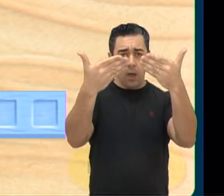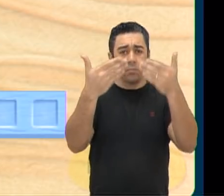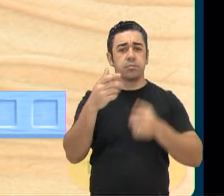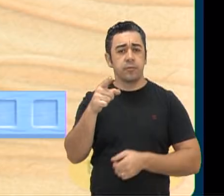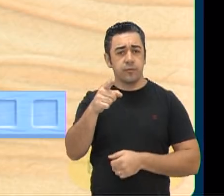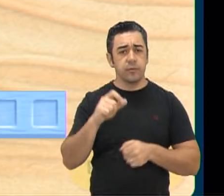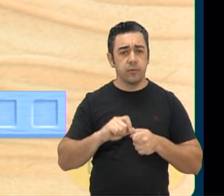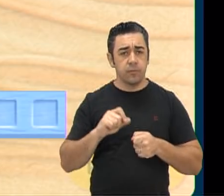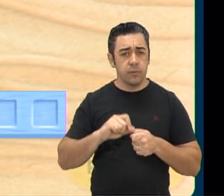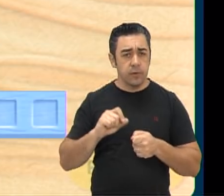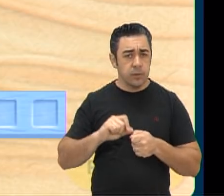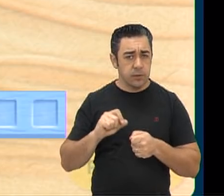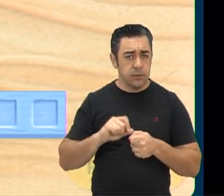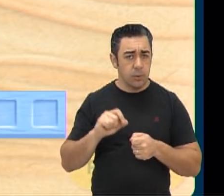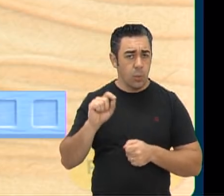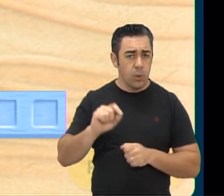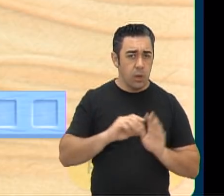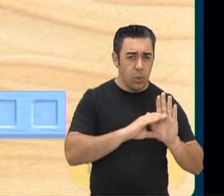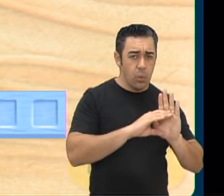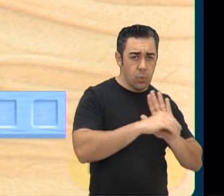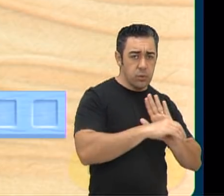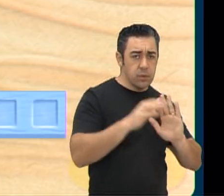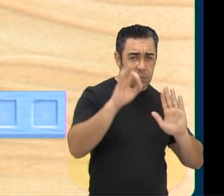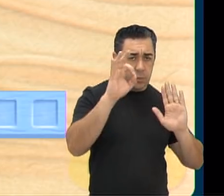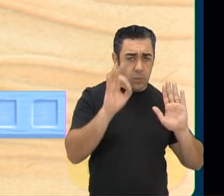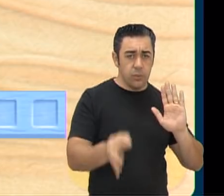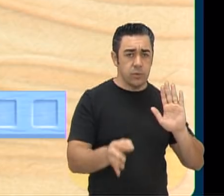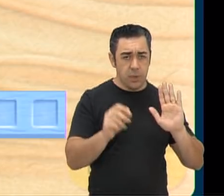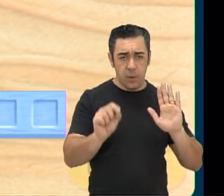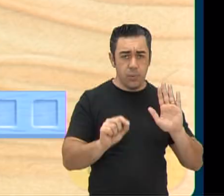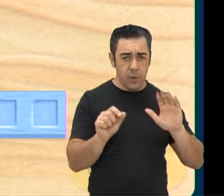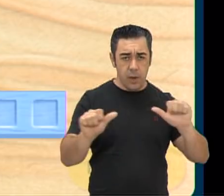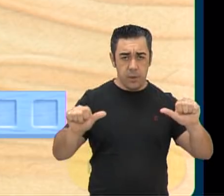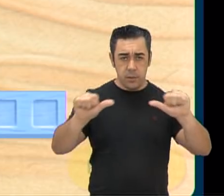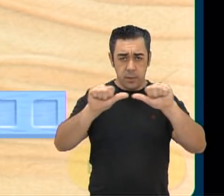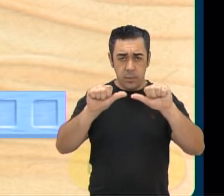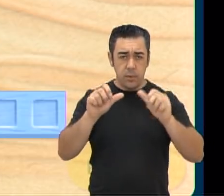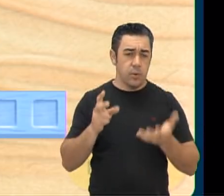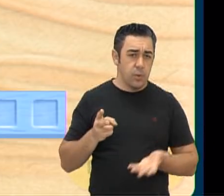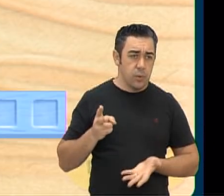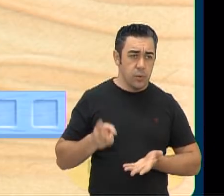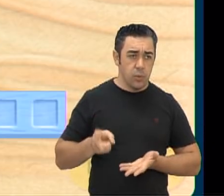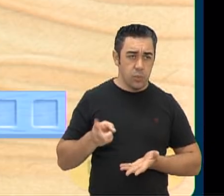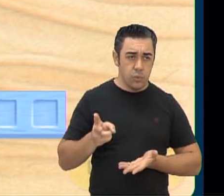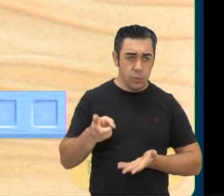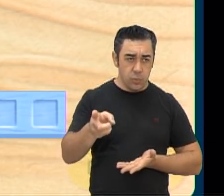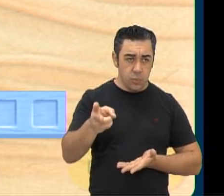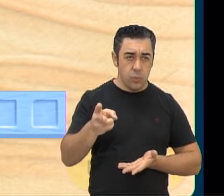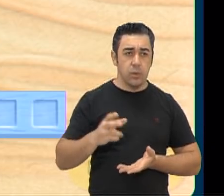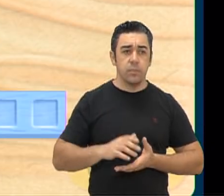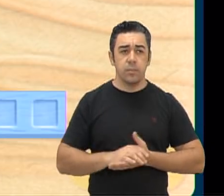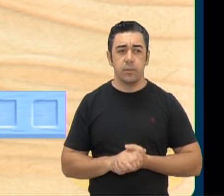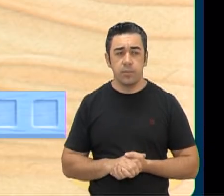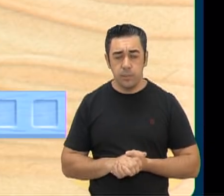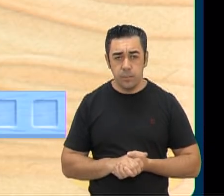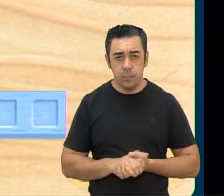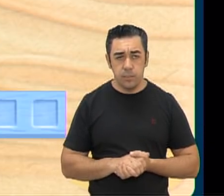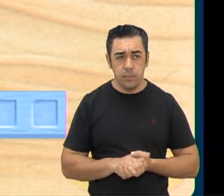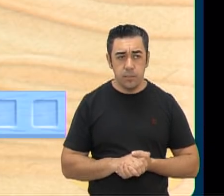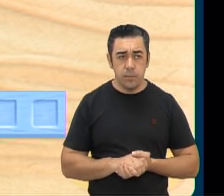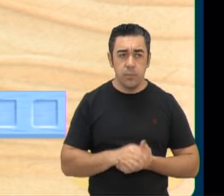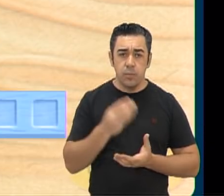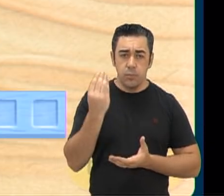possa fazer o conceito aí de simetria. A gente vai continuando aqui, fazendo um